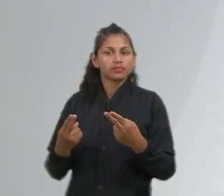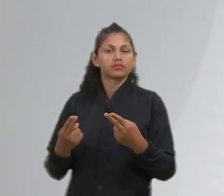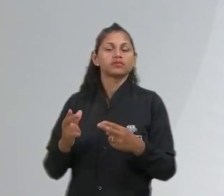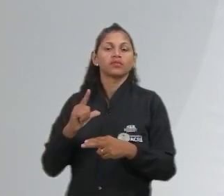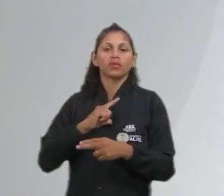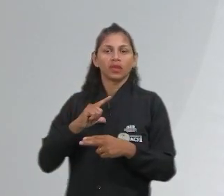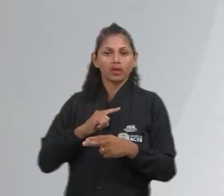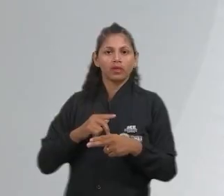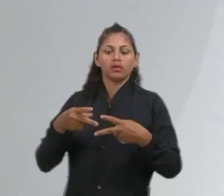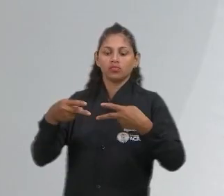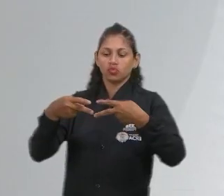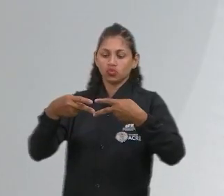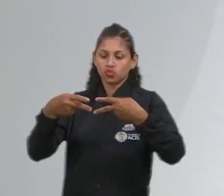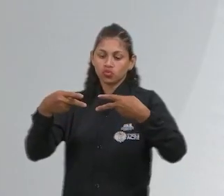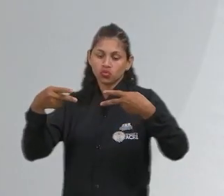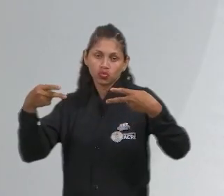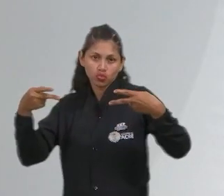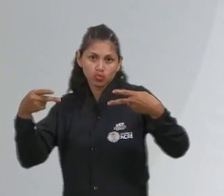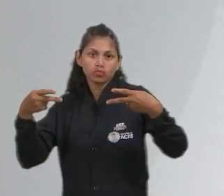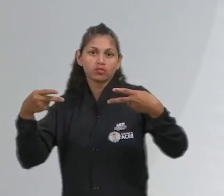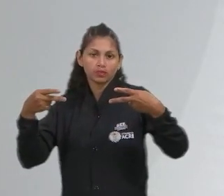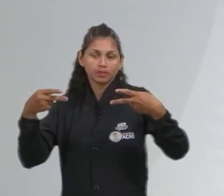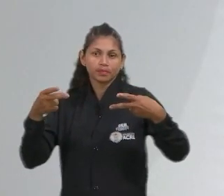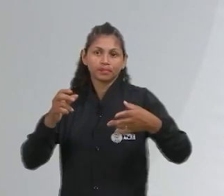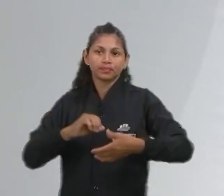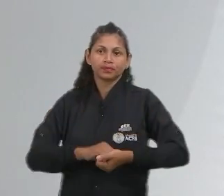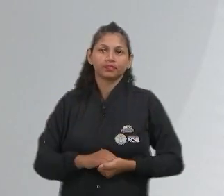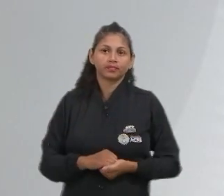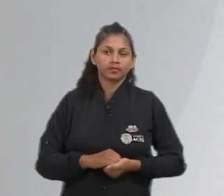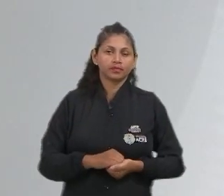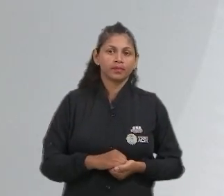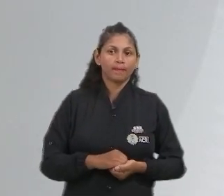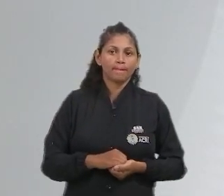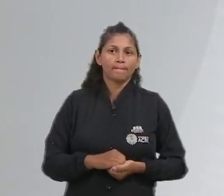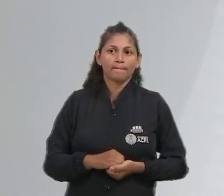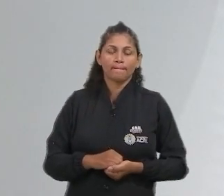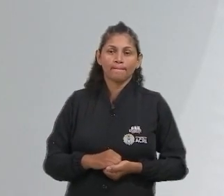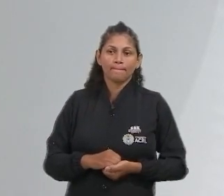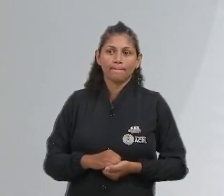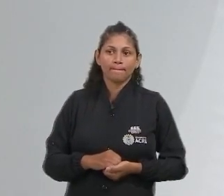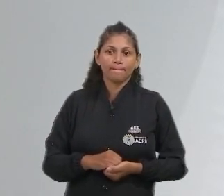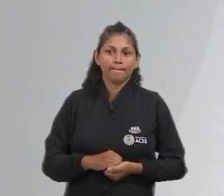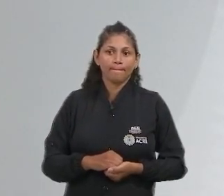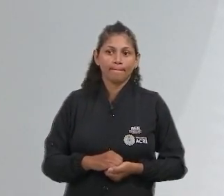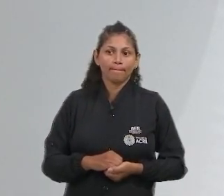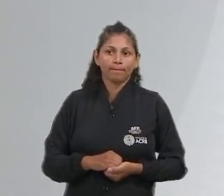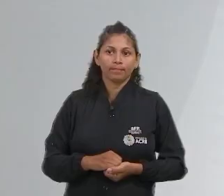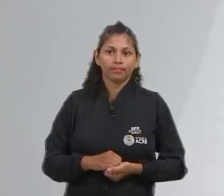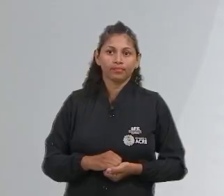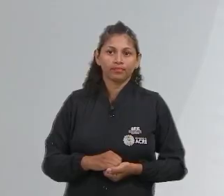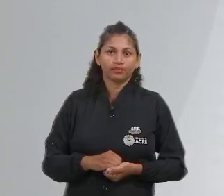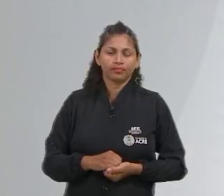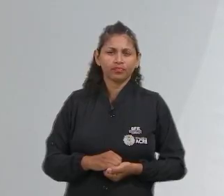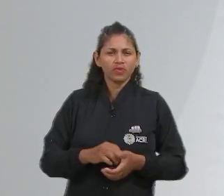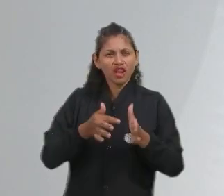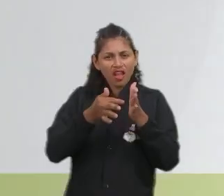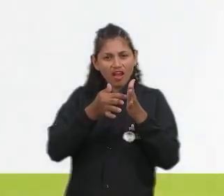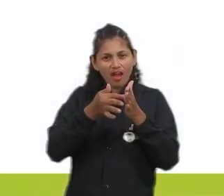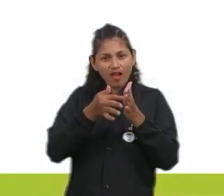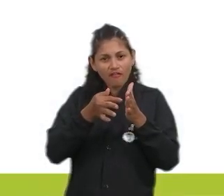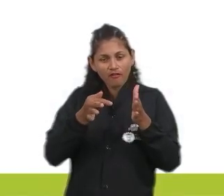dupla entre o mesmo carbono. Então, não é essa a alternativa. Será que é a fórmula